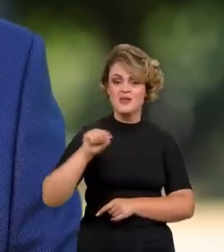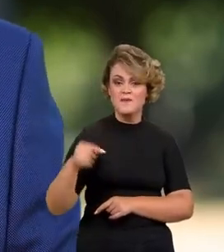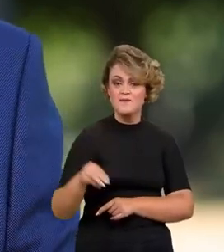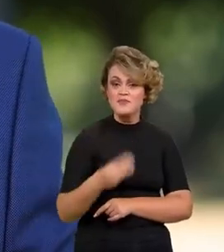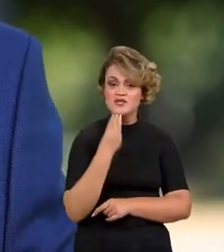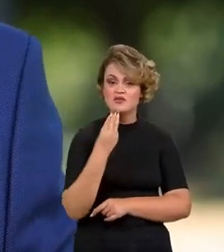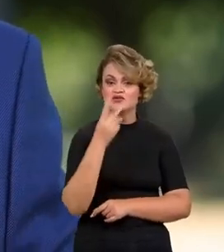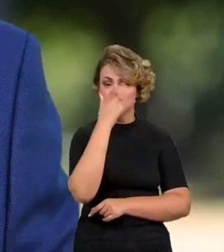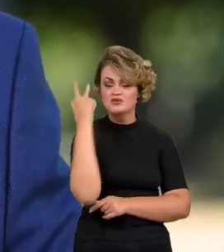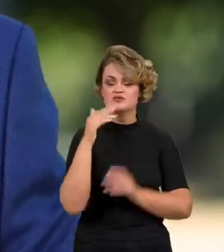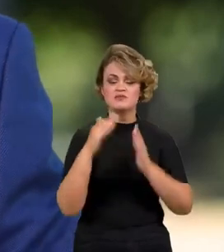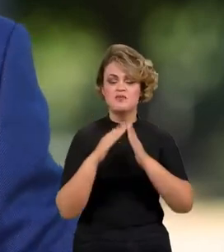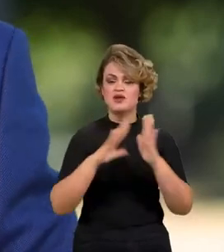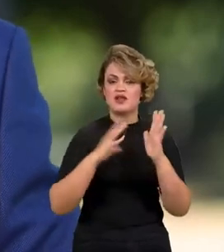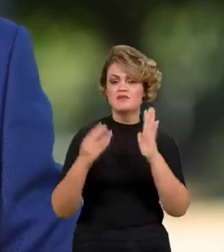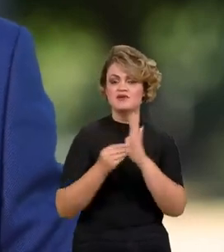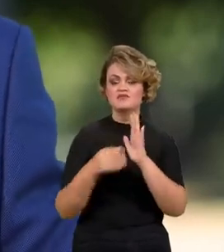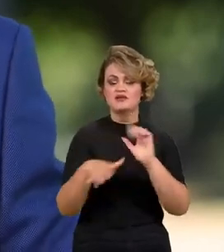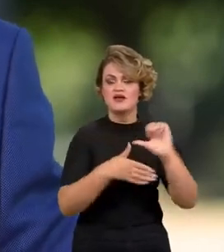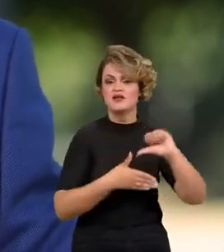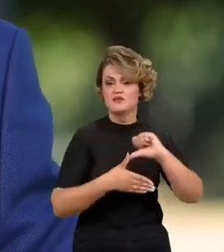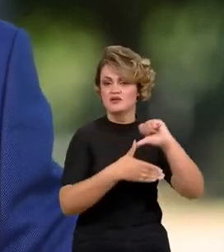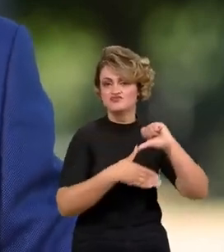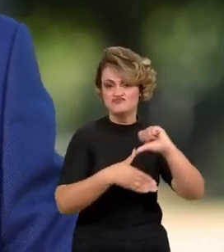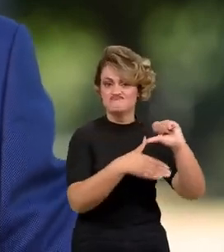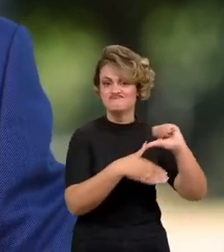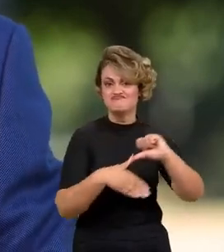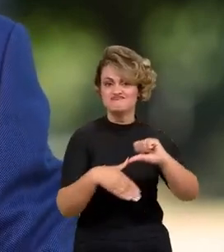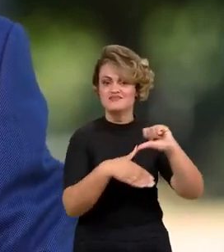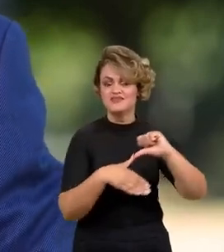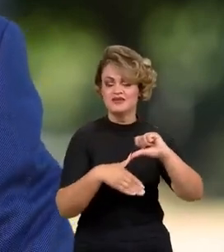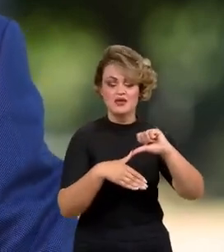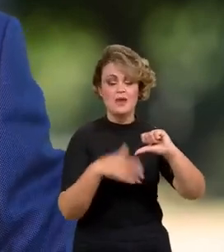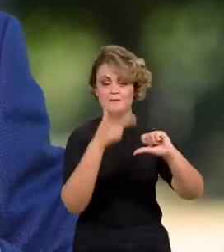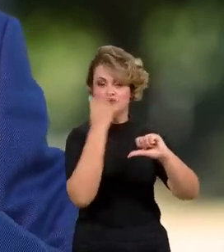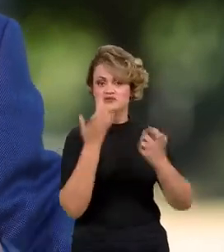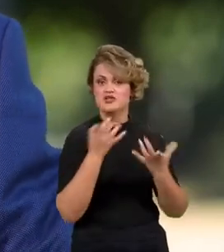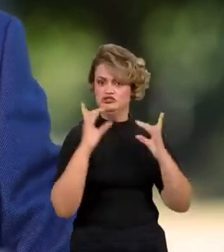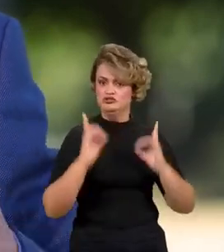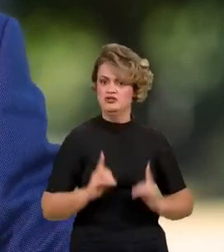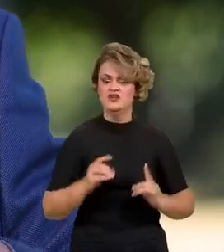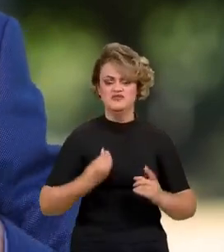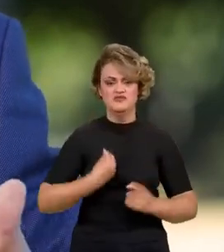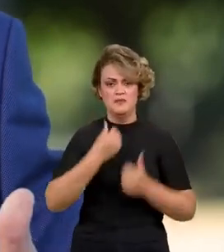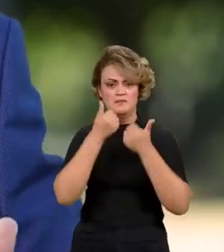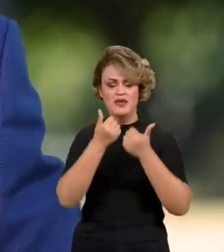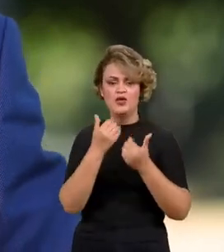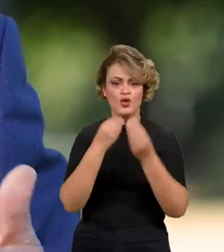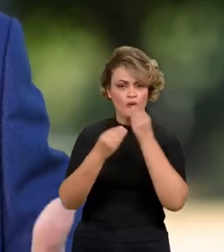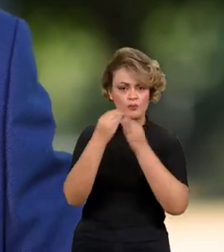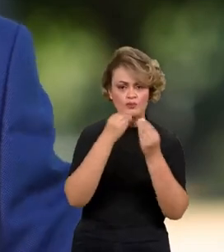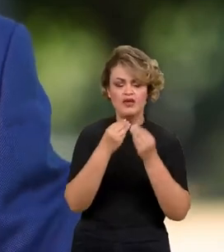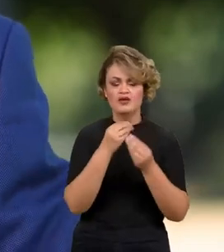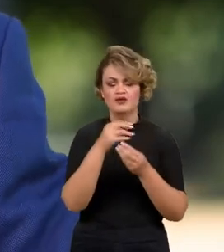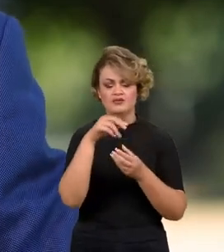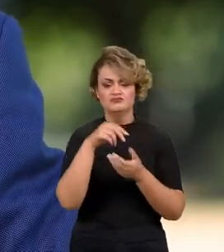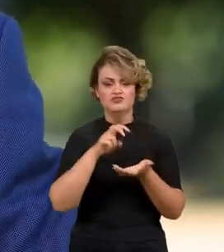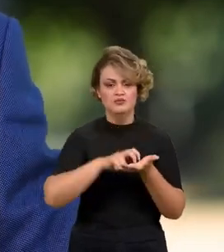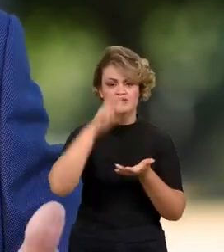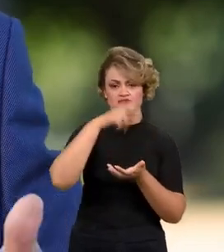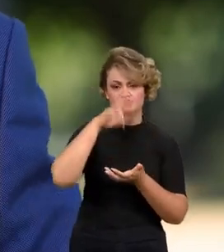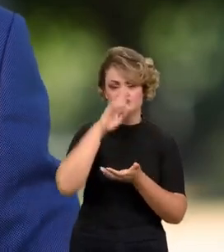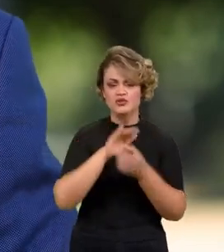na Amazônia da América do Sul e que são pessoas que querem viver dignamente que querem comer tomar café almoçar e JA que querem passear